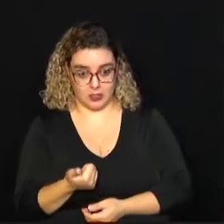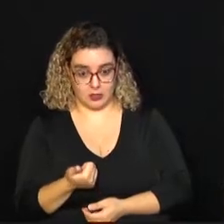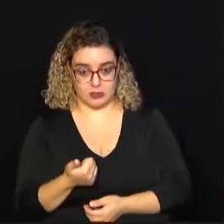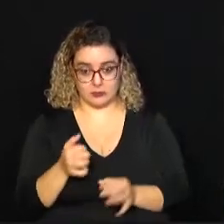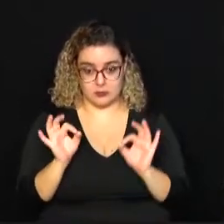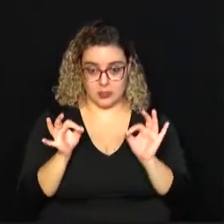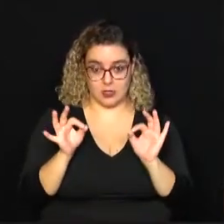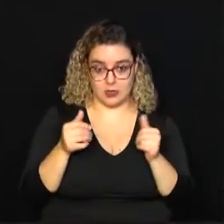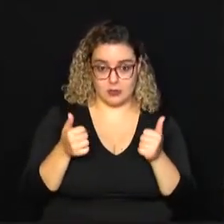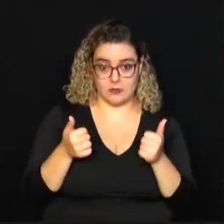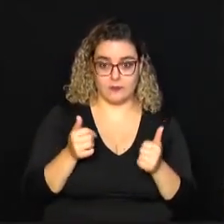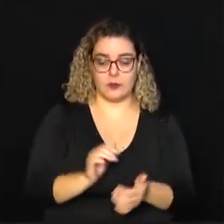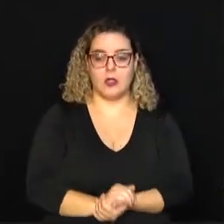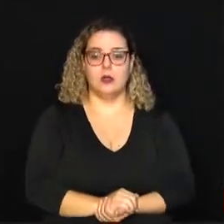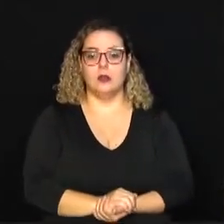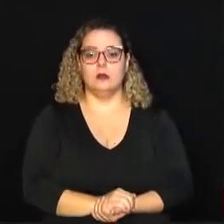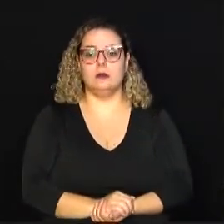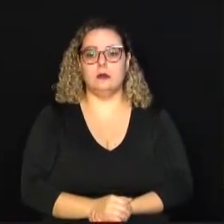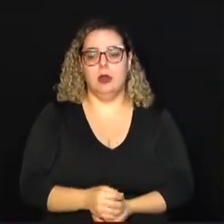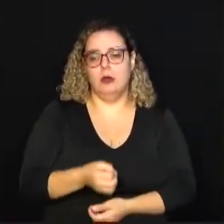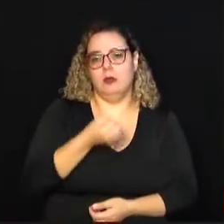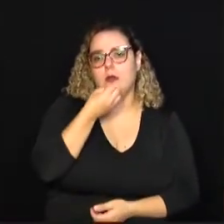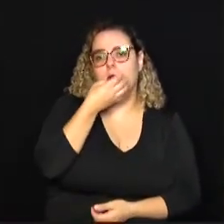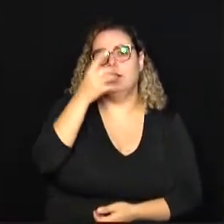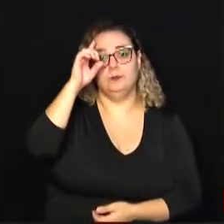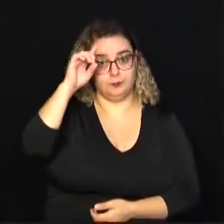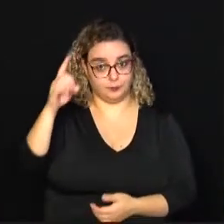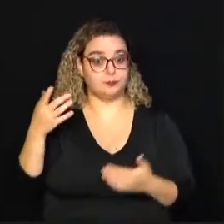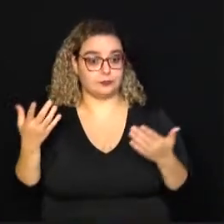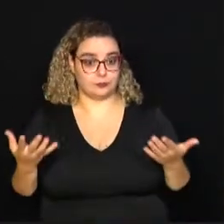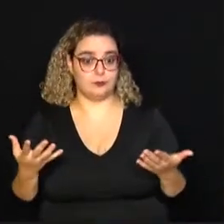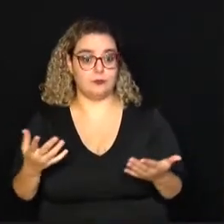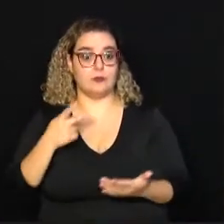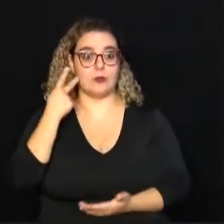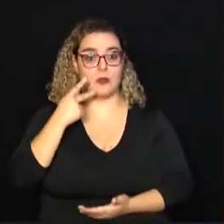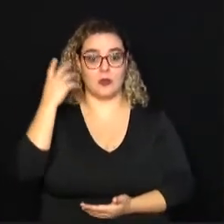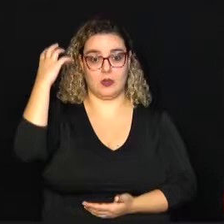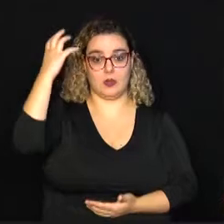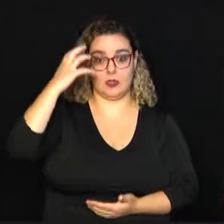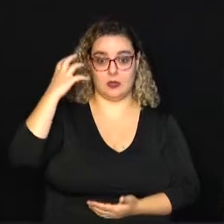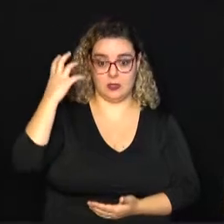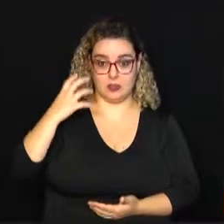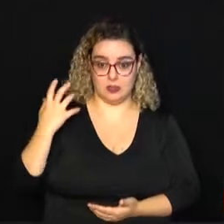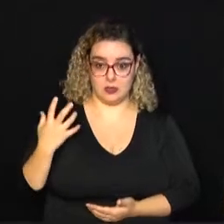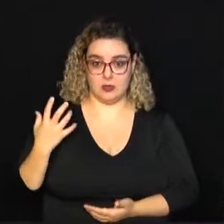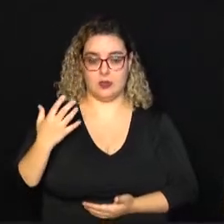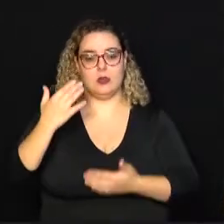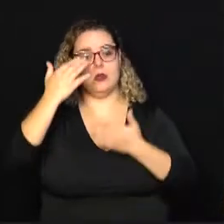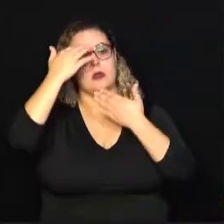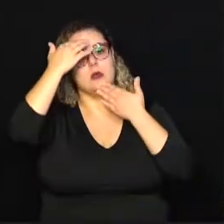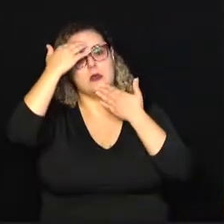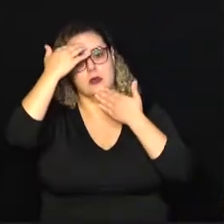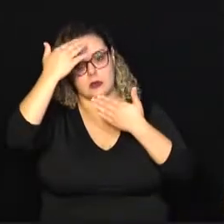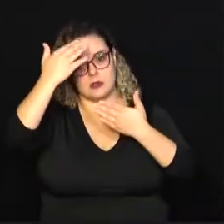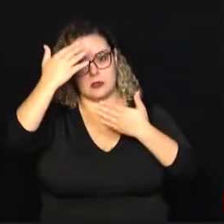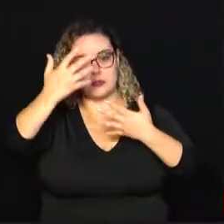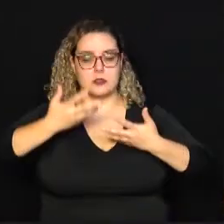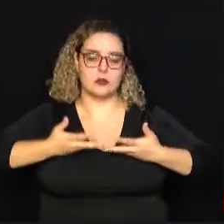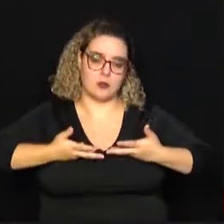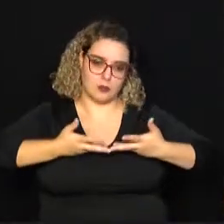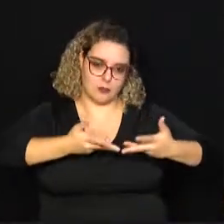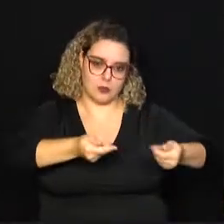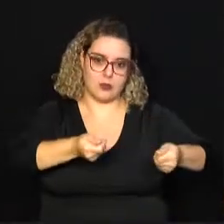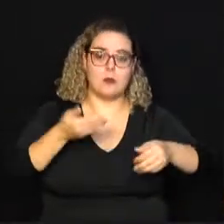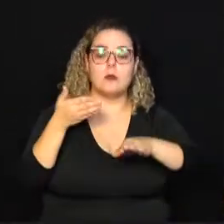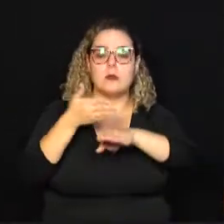Sim. Então tá. Bem, bom dia então, vereadora Guida Calixto. Agradecer muito o convite para poder